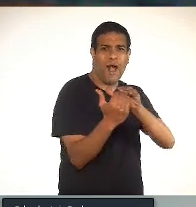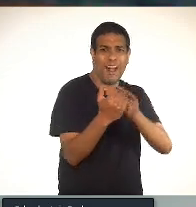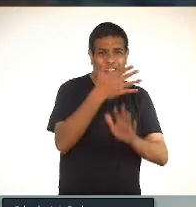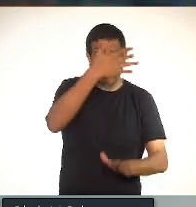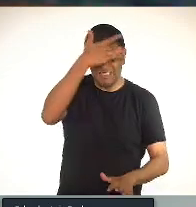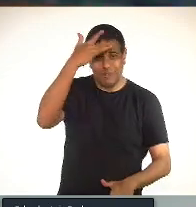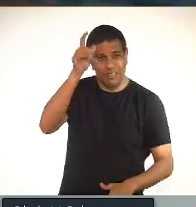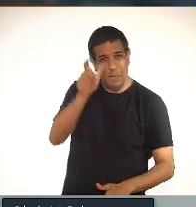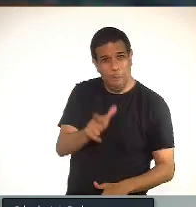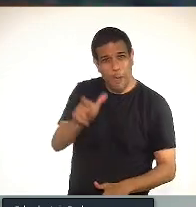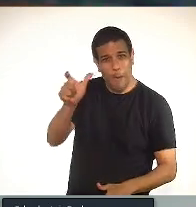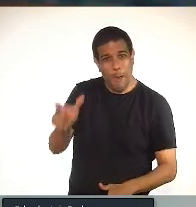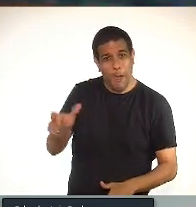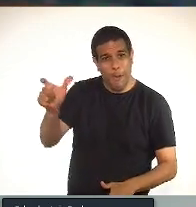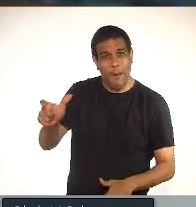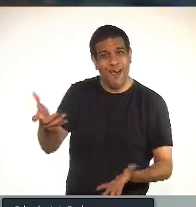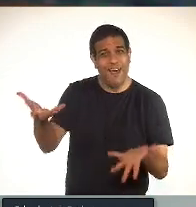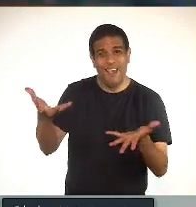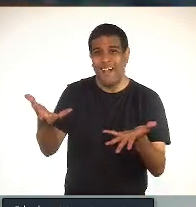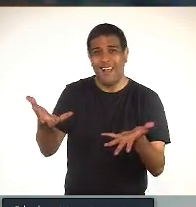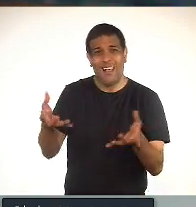com a democracia e a república.